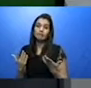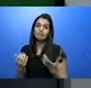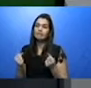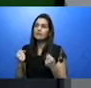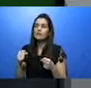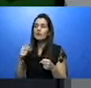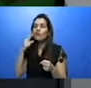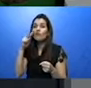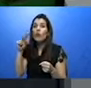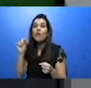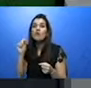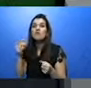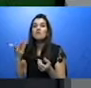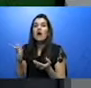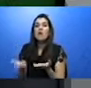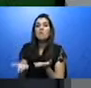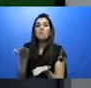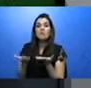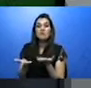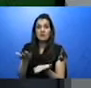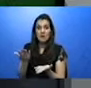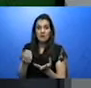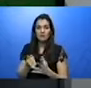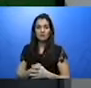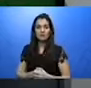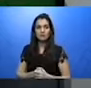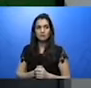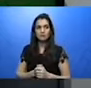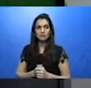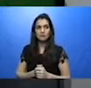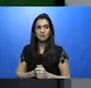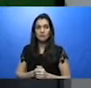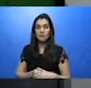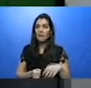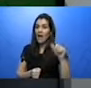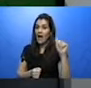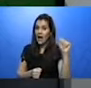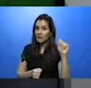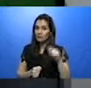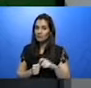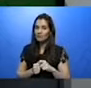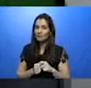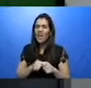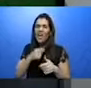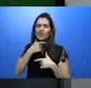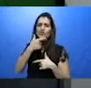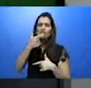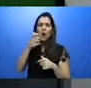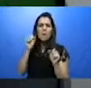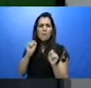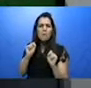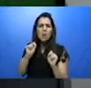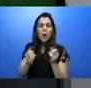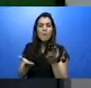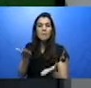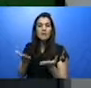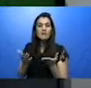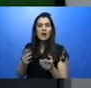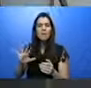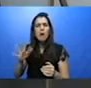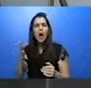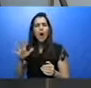pesar. Olha lá, tá vendo? A. Uma Uma girafa pode pesar aproximadamente